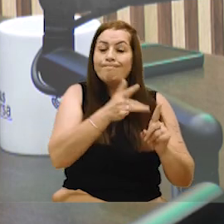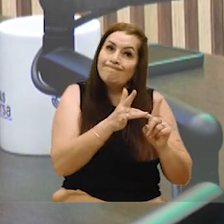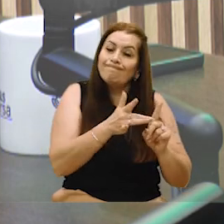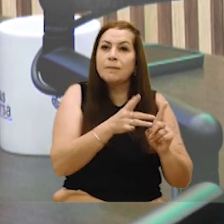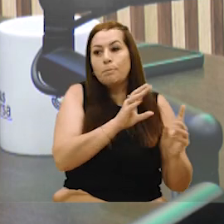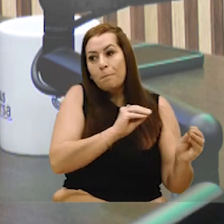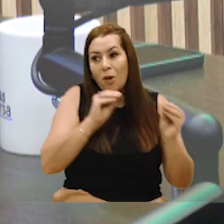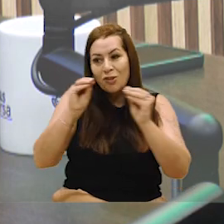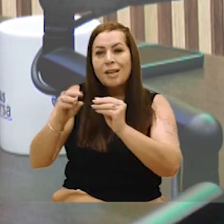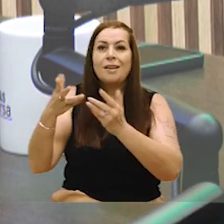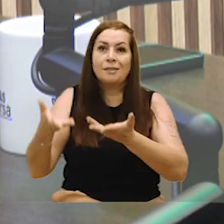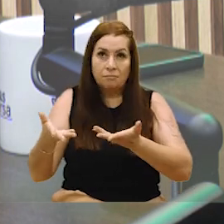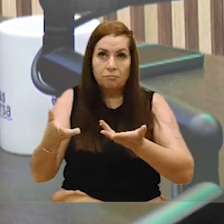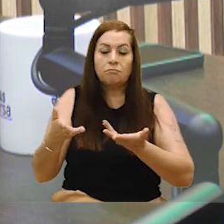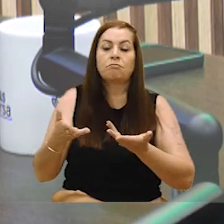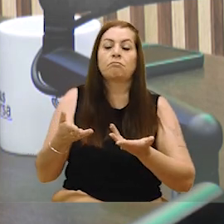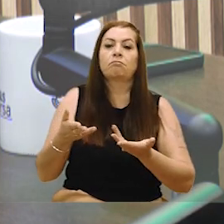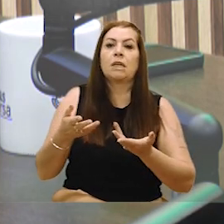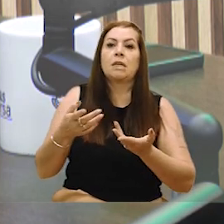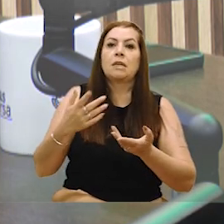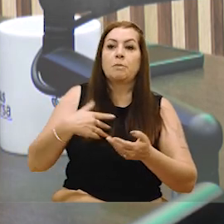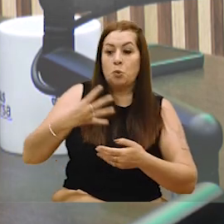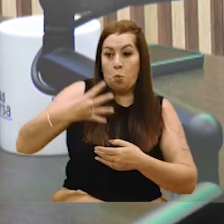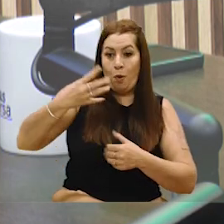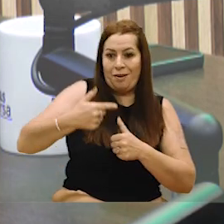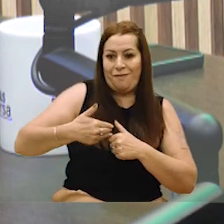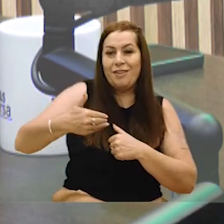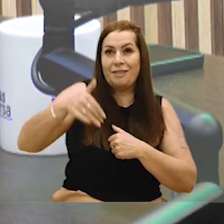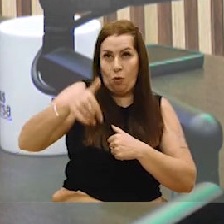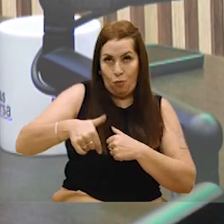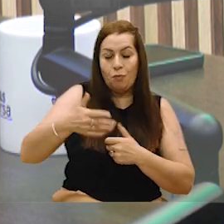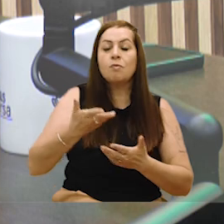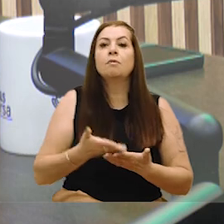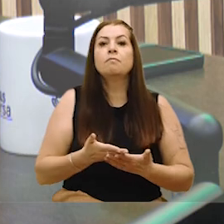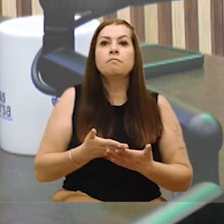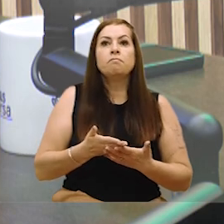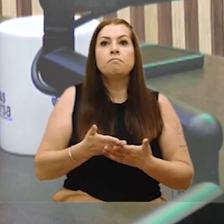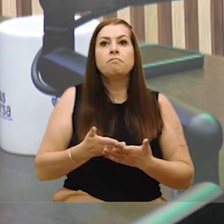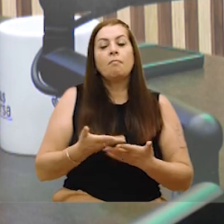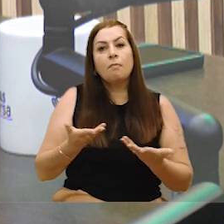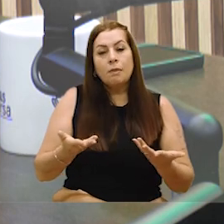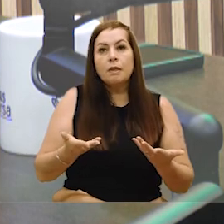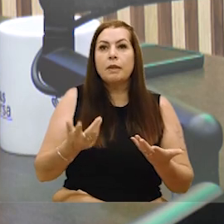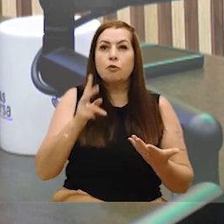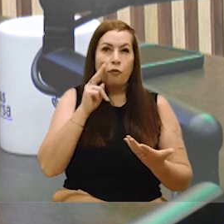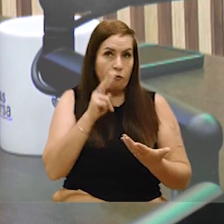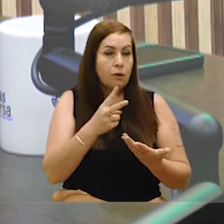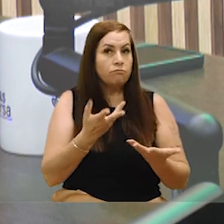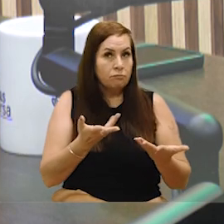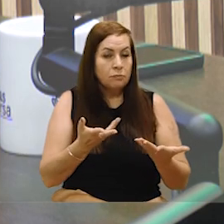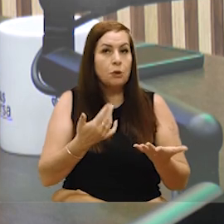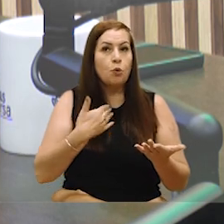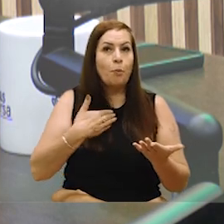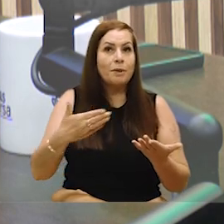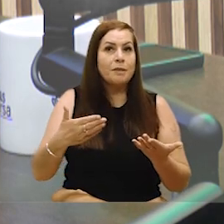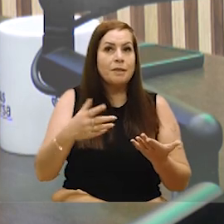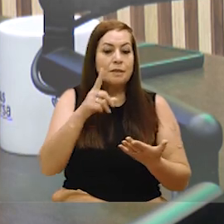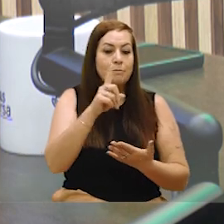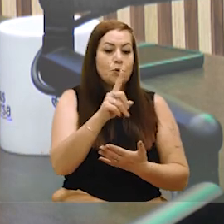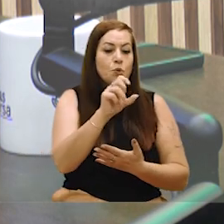vulnerabilidade pudessem ser abrigados. E nesse meu 4º mandato, Fábio, né, tu veja bem, eu comecei